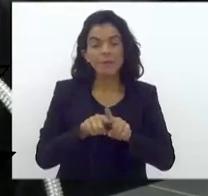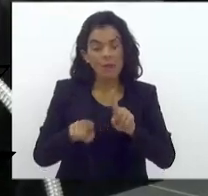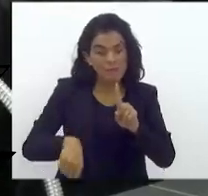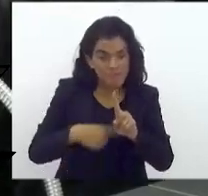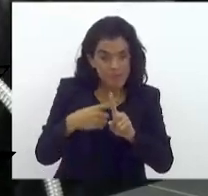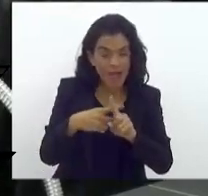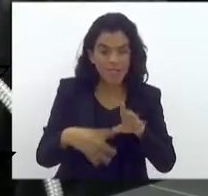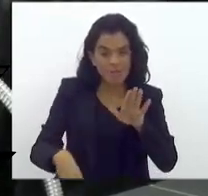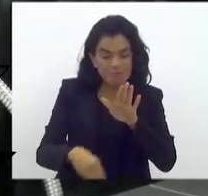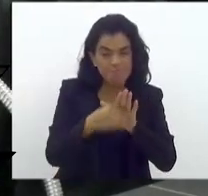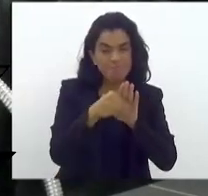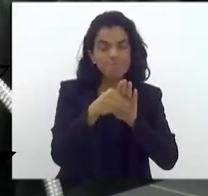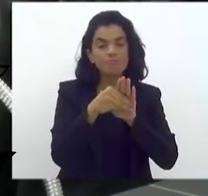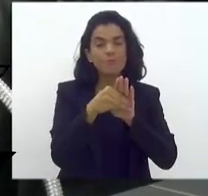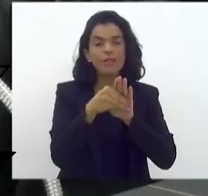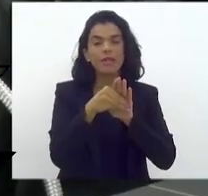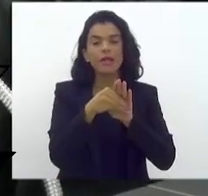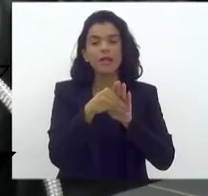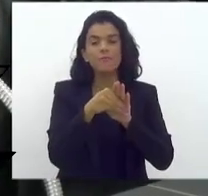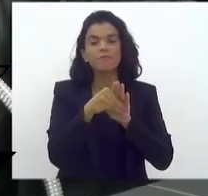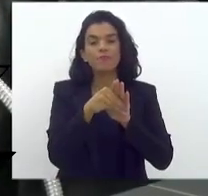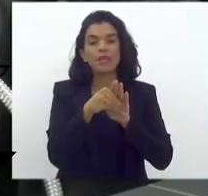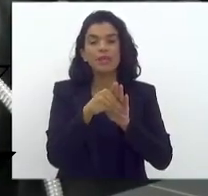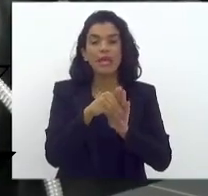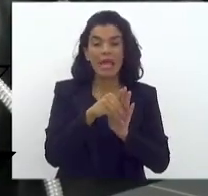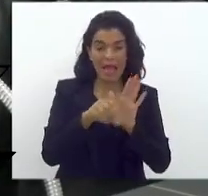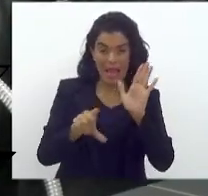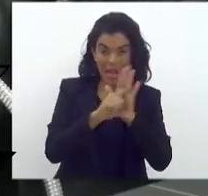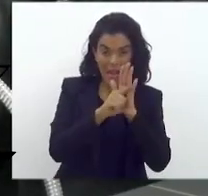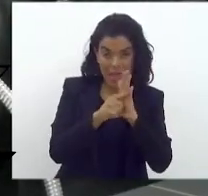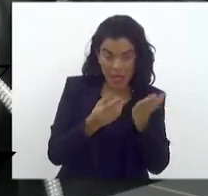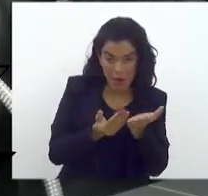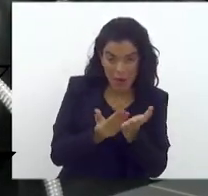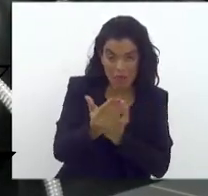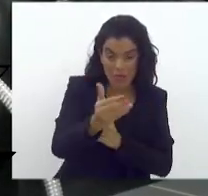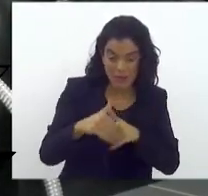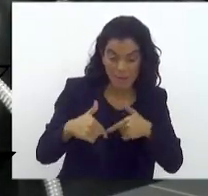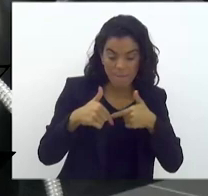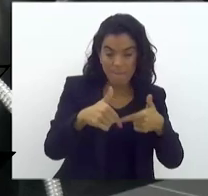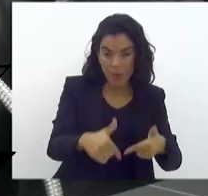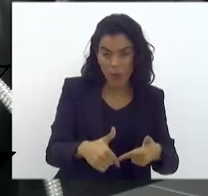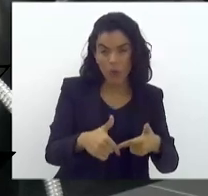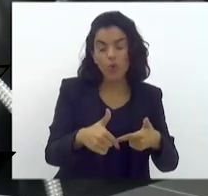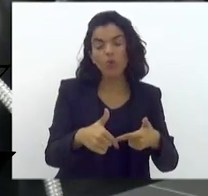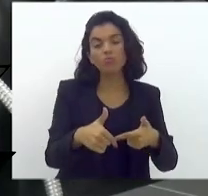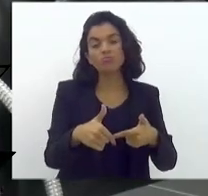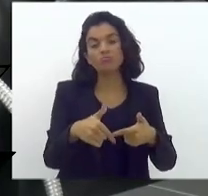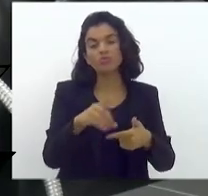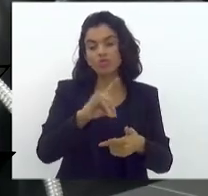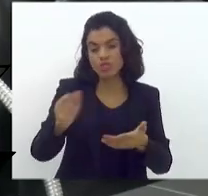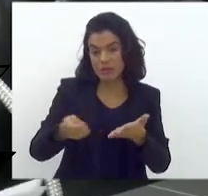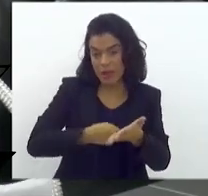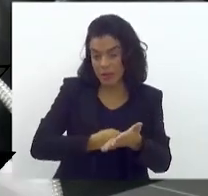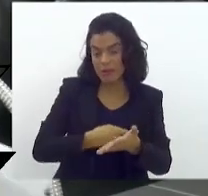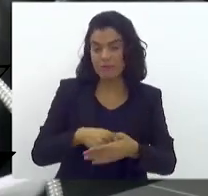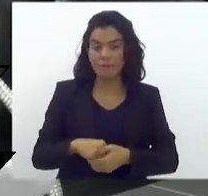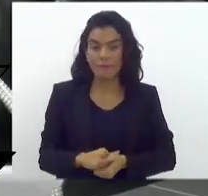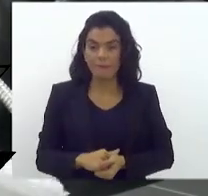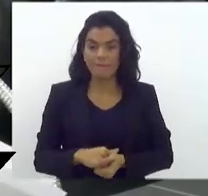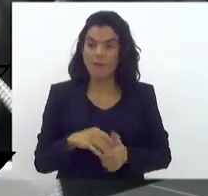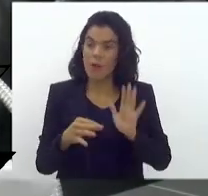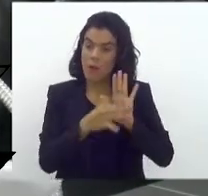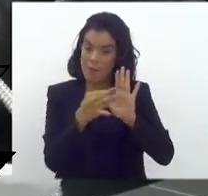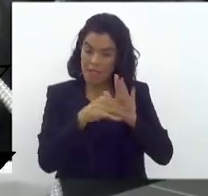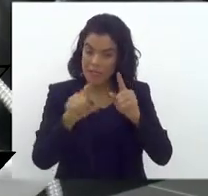acrescentei aquela lei entre vigor na data de publicação. E tirei a revogação das disposições em contrário também. Por isso, aparecer